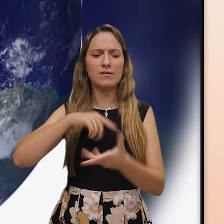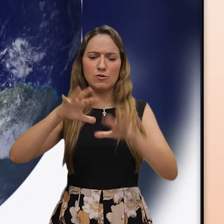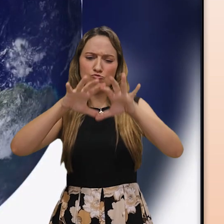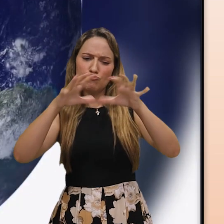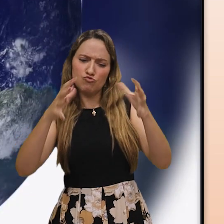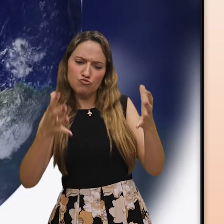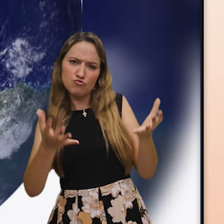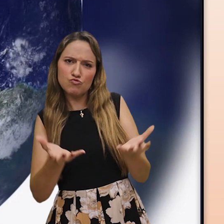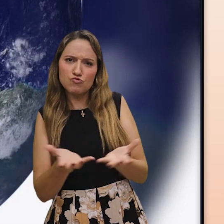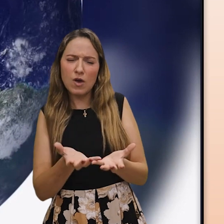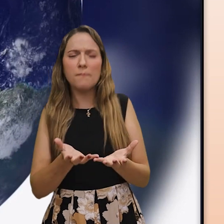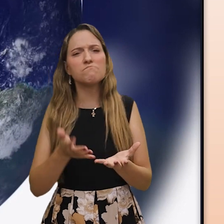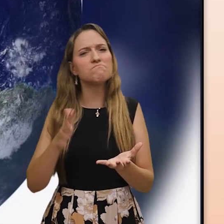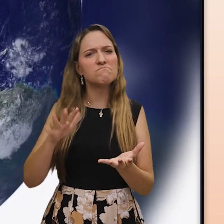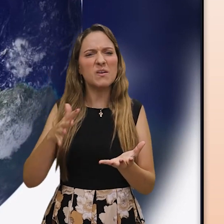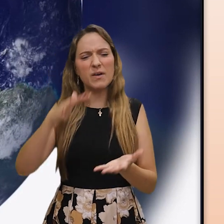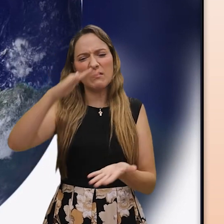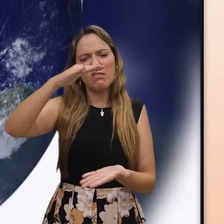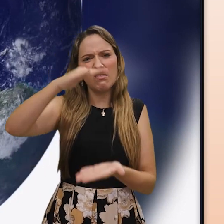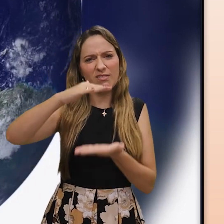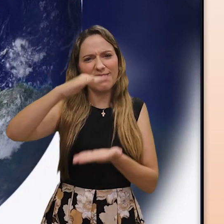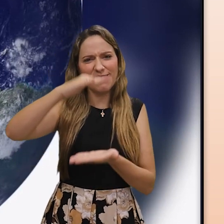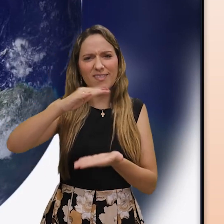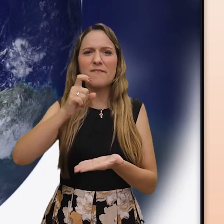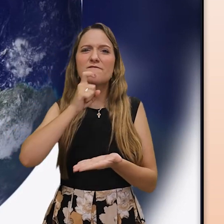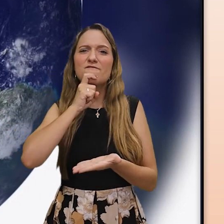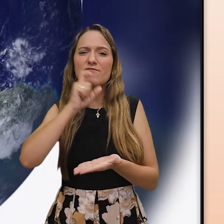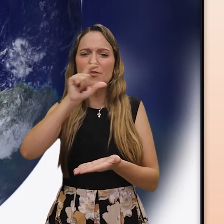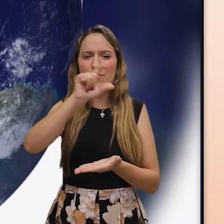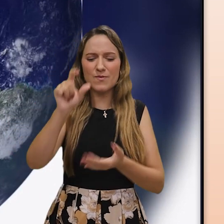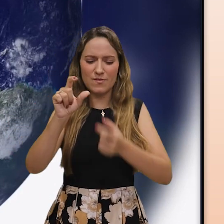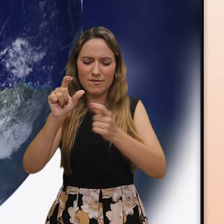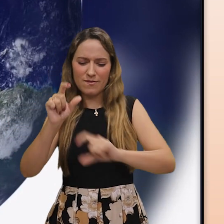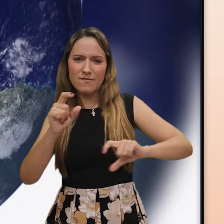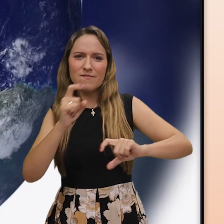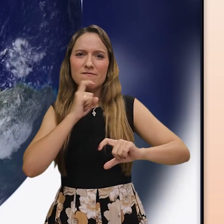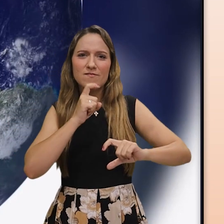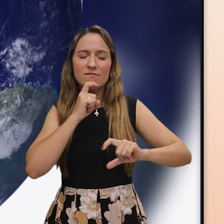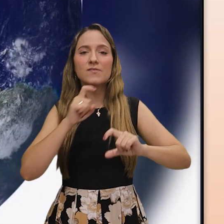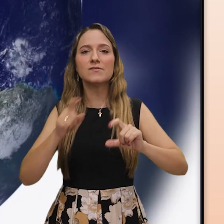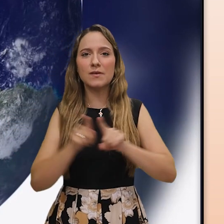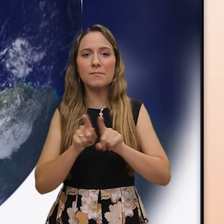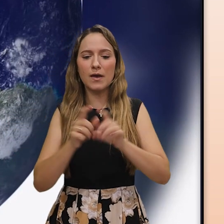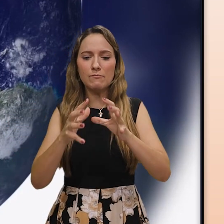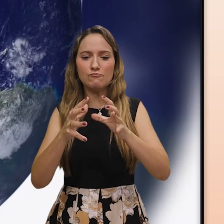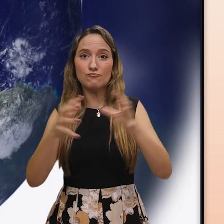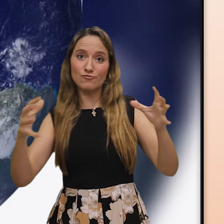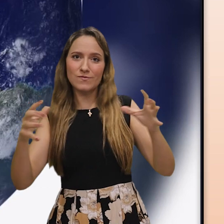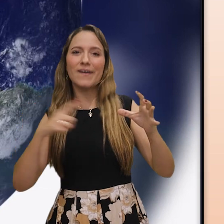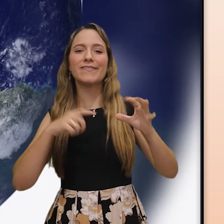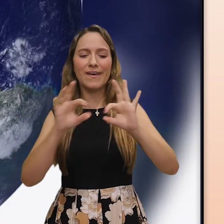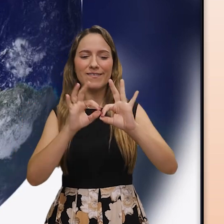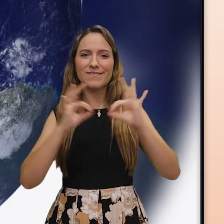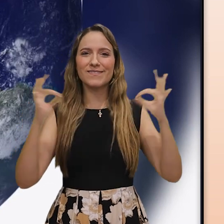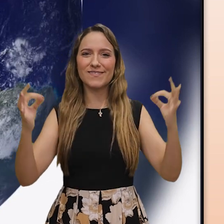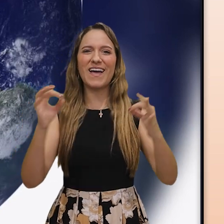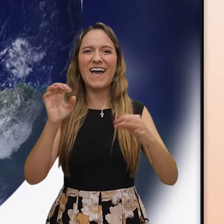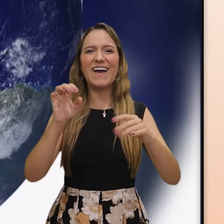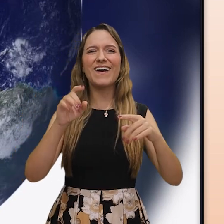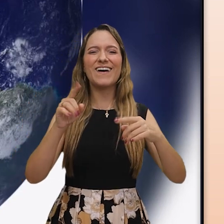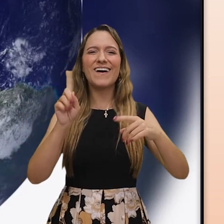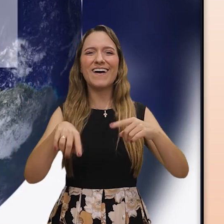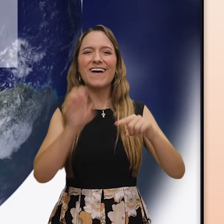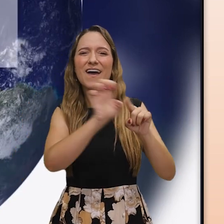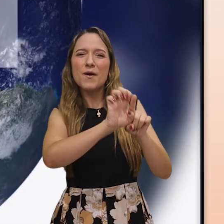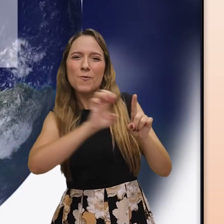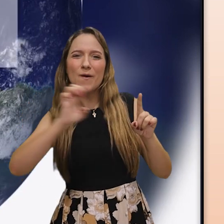formato esférico, é levemente achatada nos polos e arqueada na região da linha do Equador.